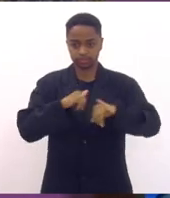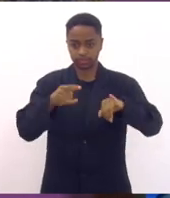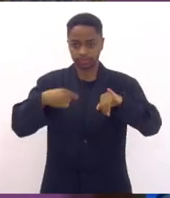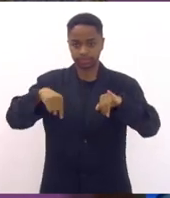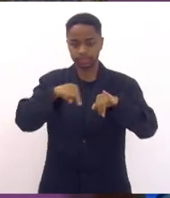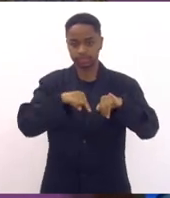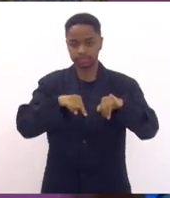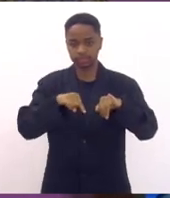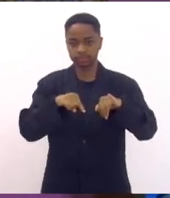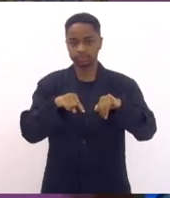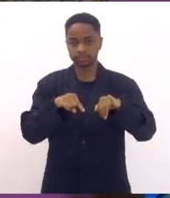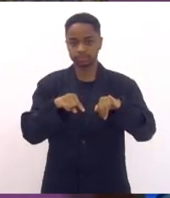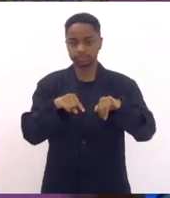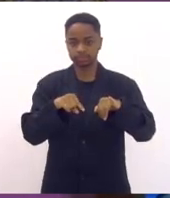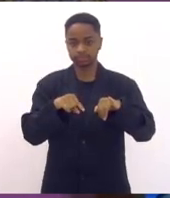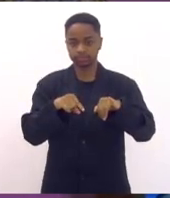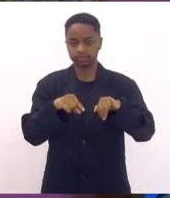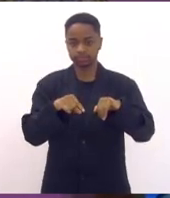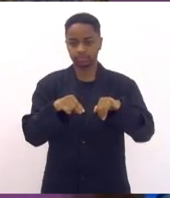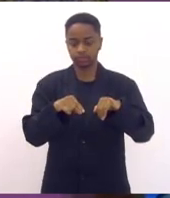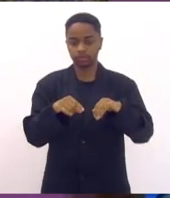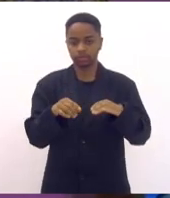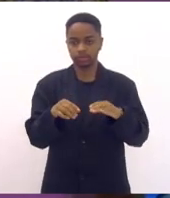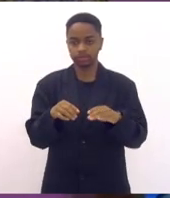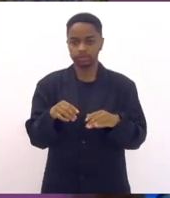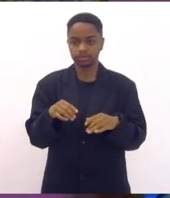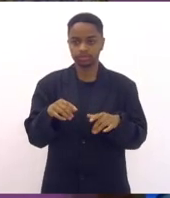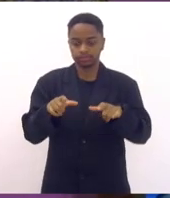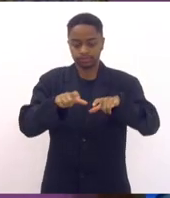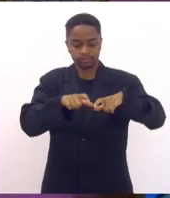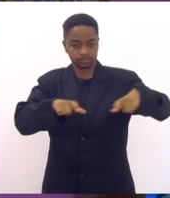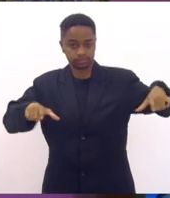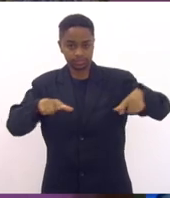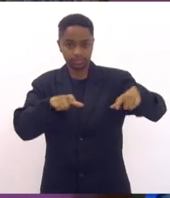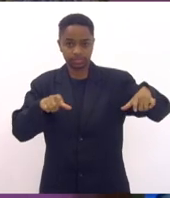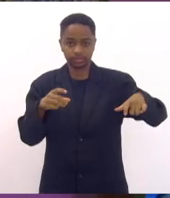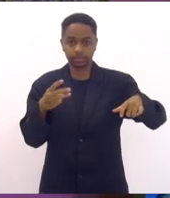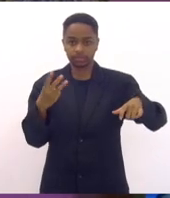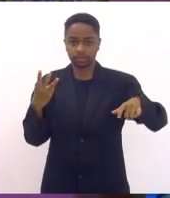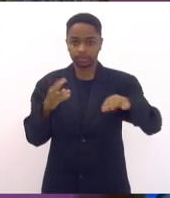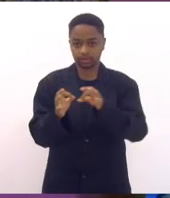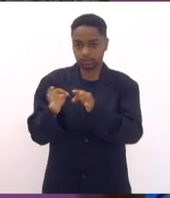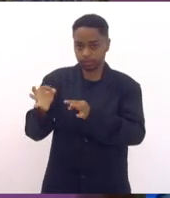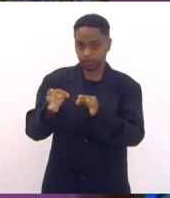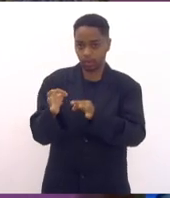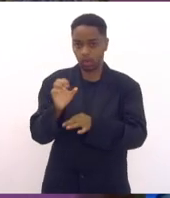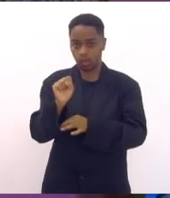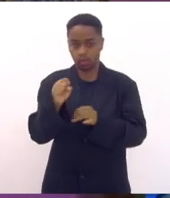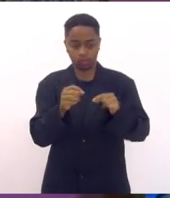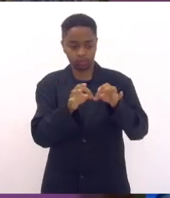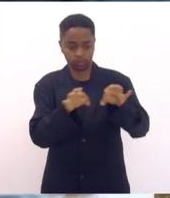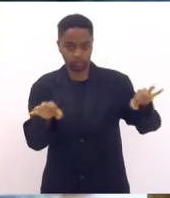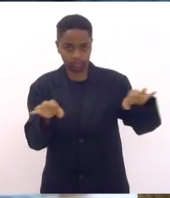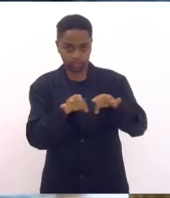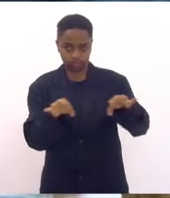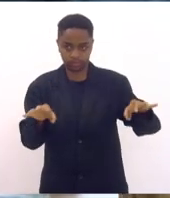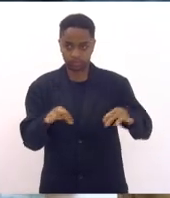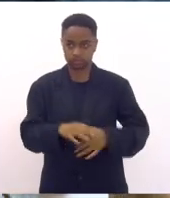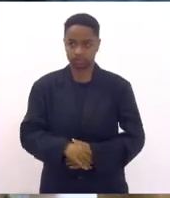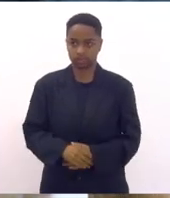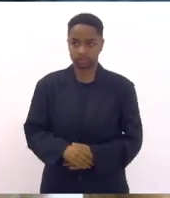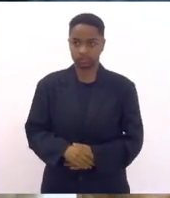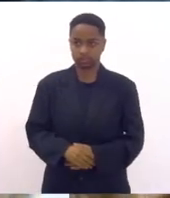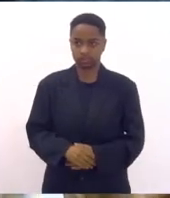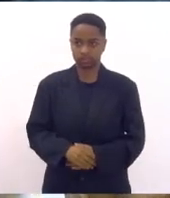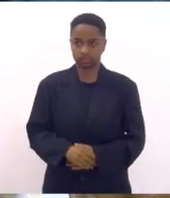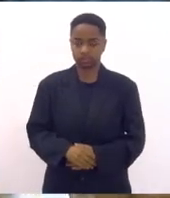de 3 por8 disseram que era grande tá não tá dando Em Nome